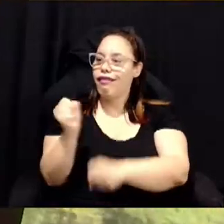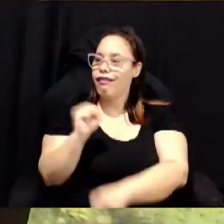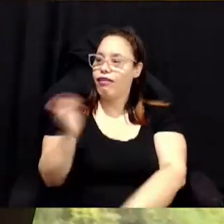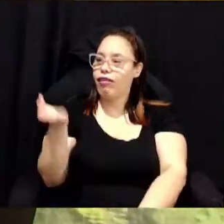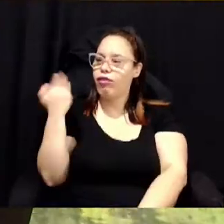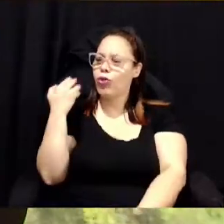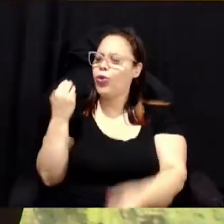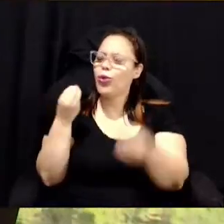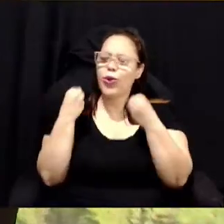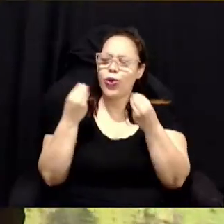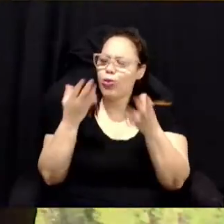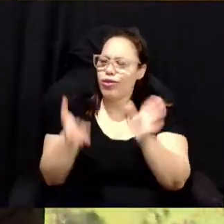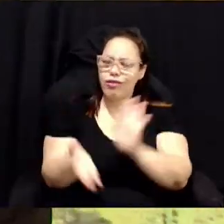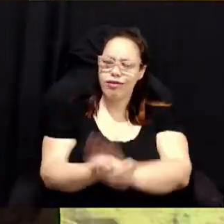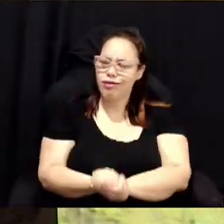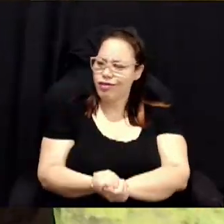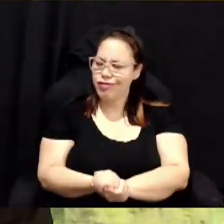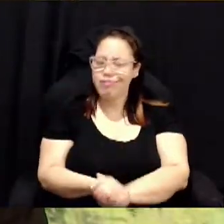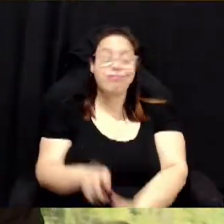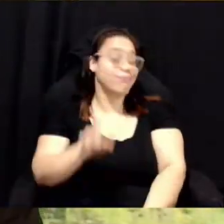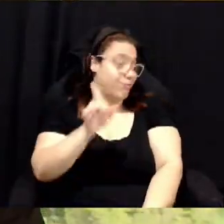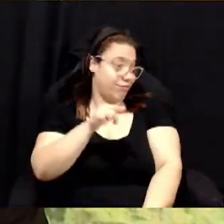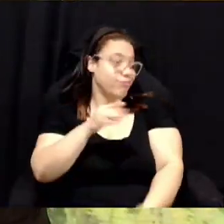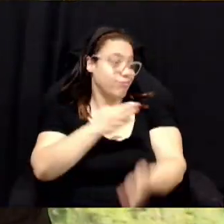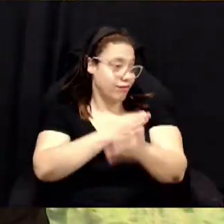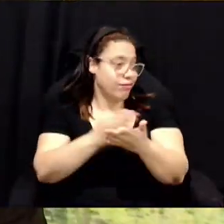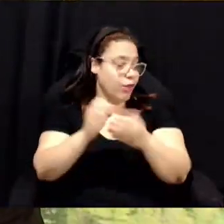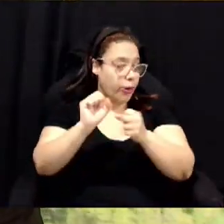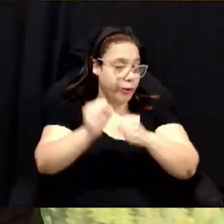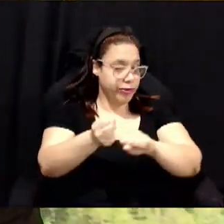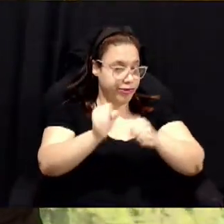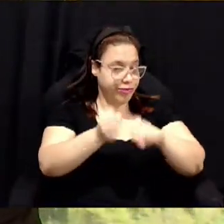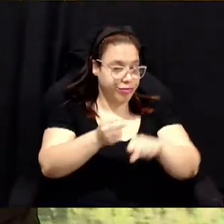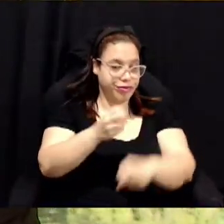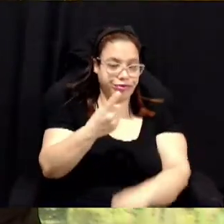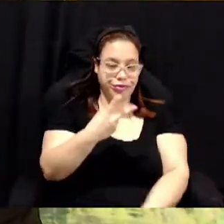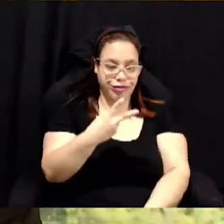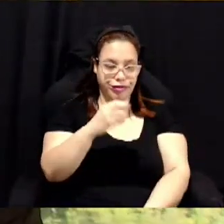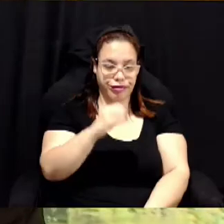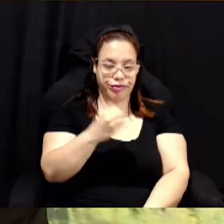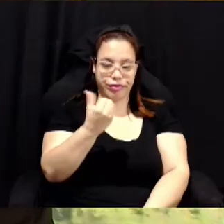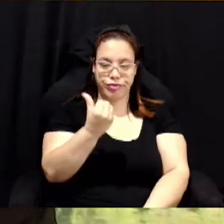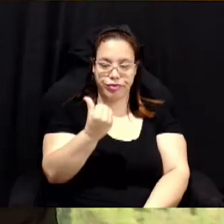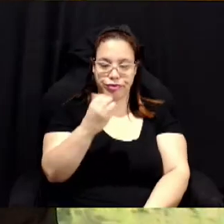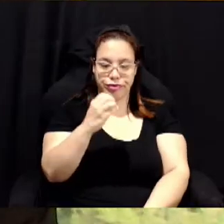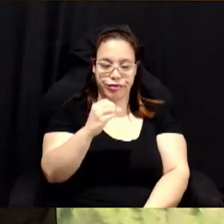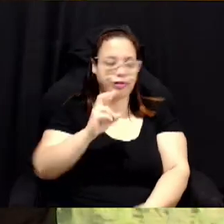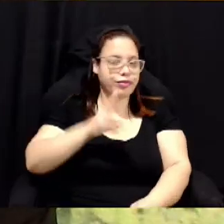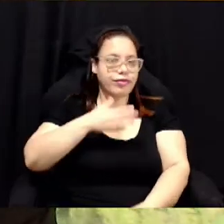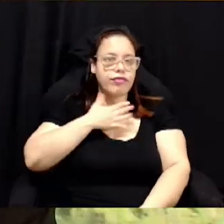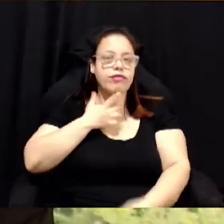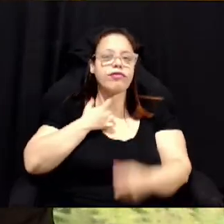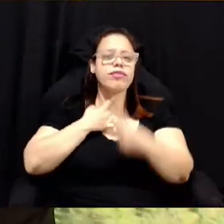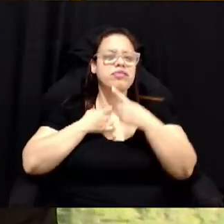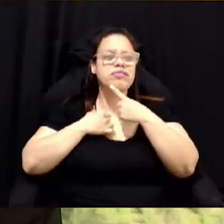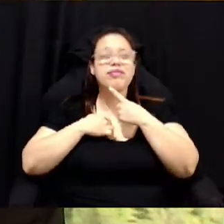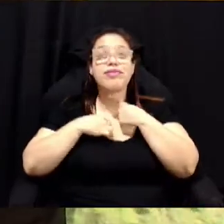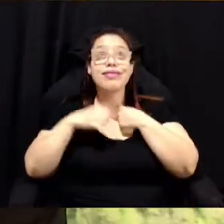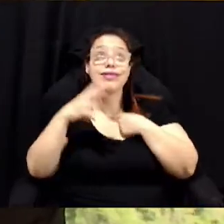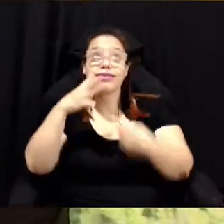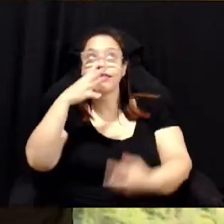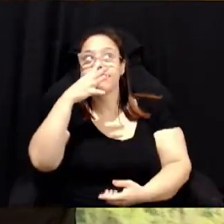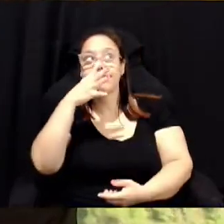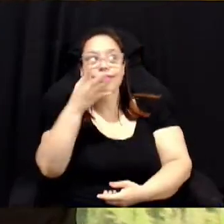foi isso? Exatamente, eu comecei a remar em 2016, sempre tive vontade, sempre admirei, sempre